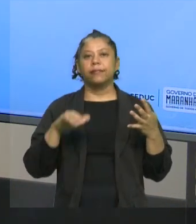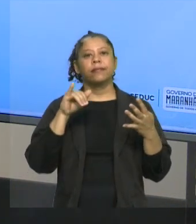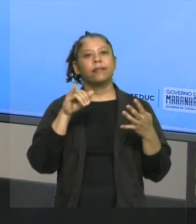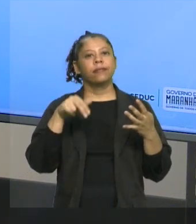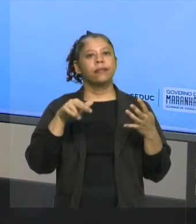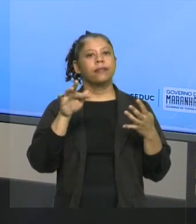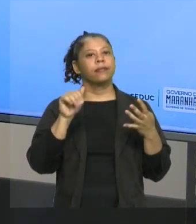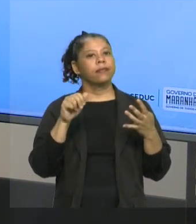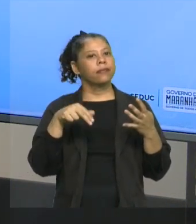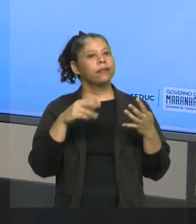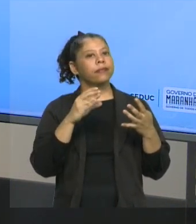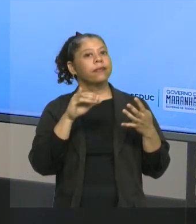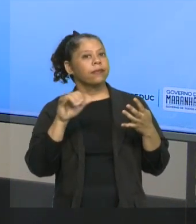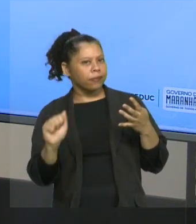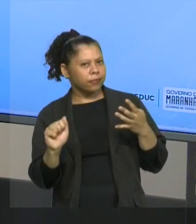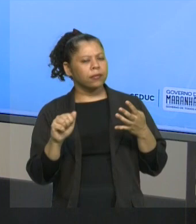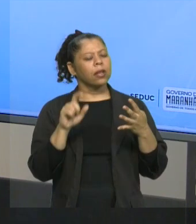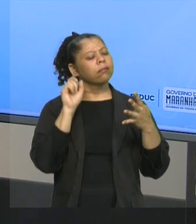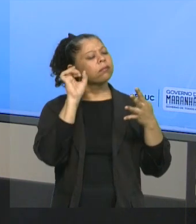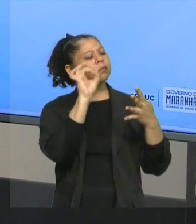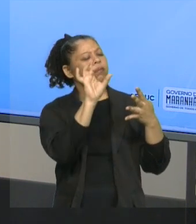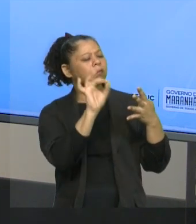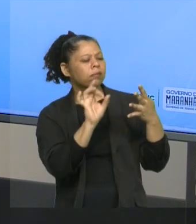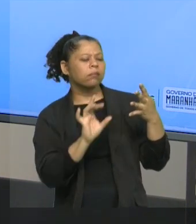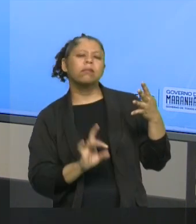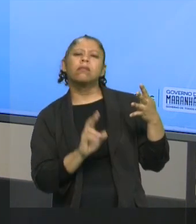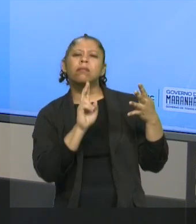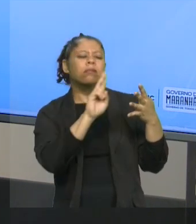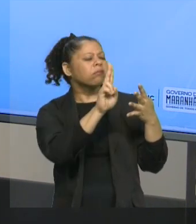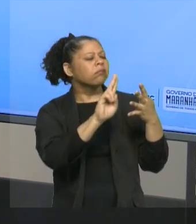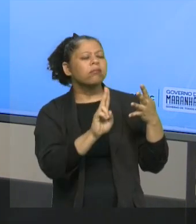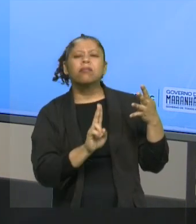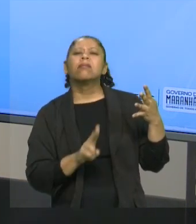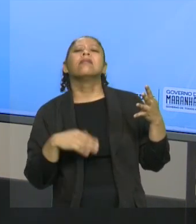Aí nós vamos voltar para a resposta. Flecha,